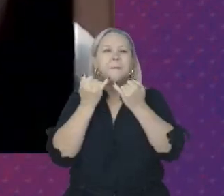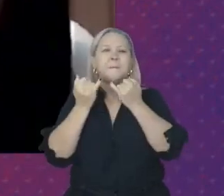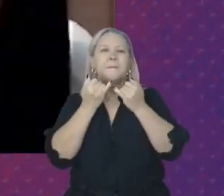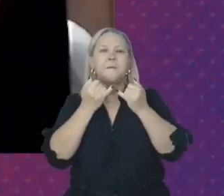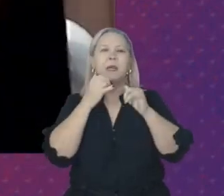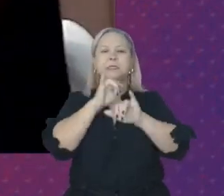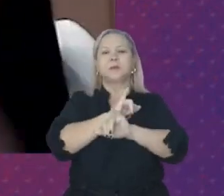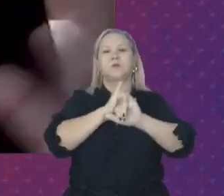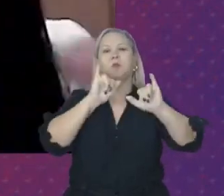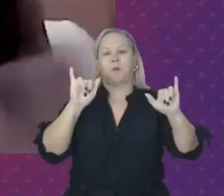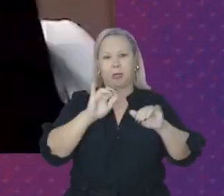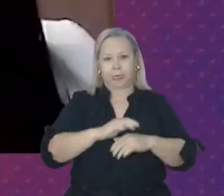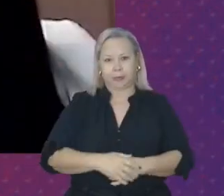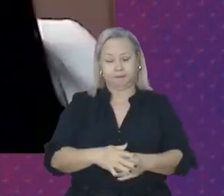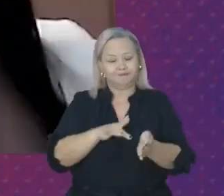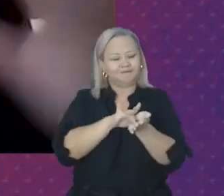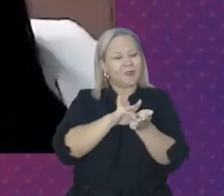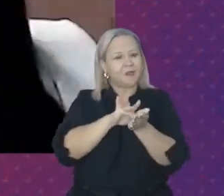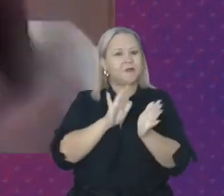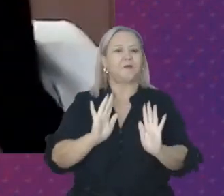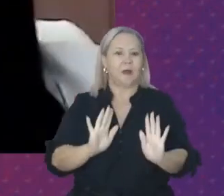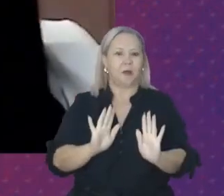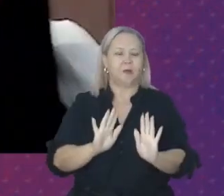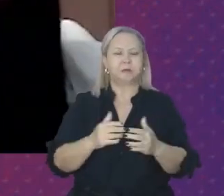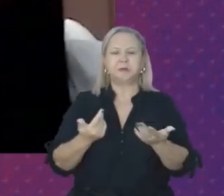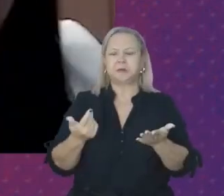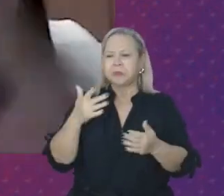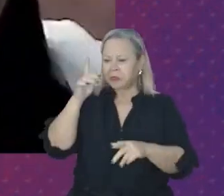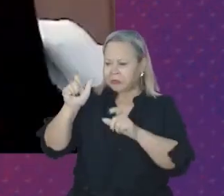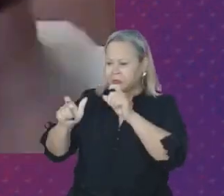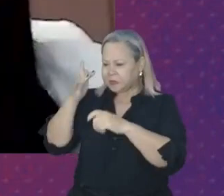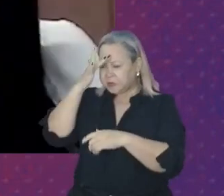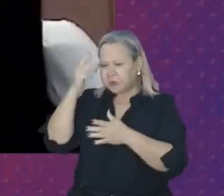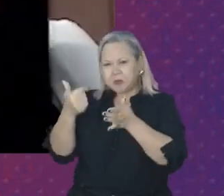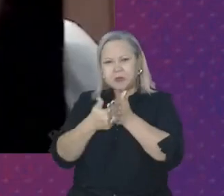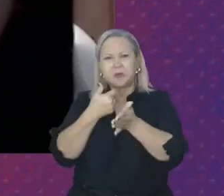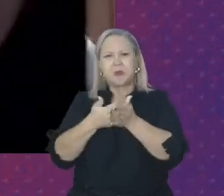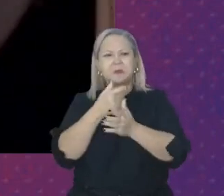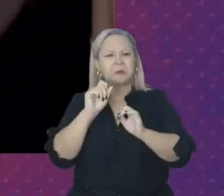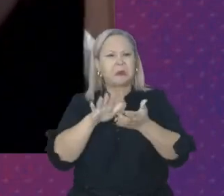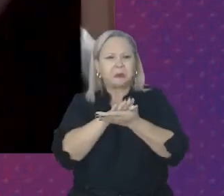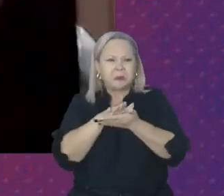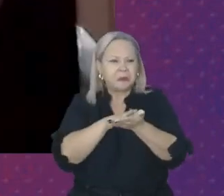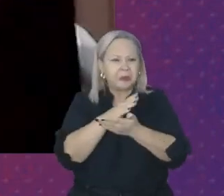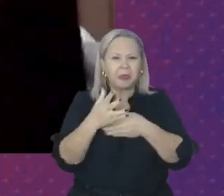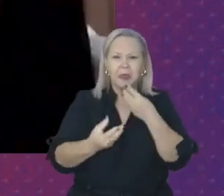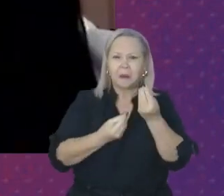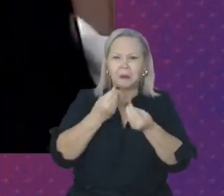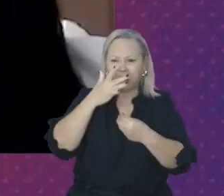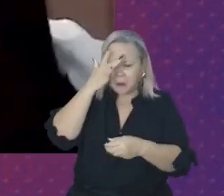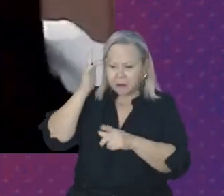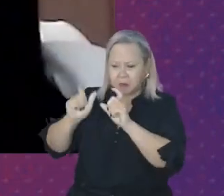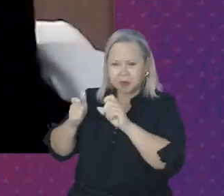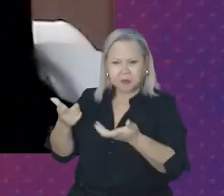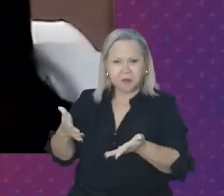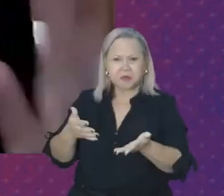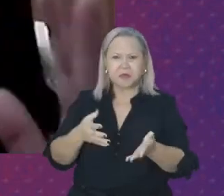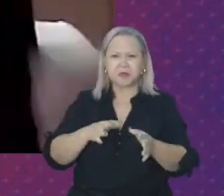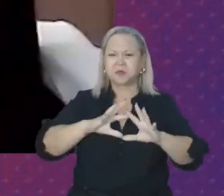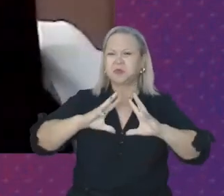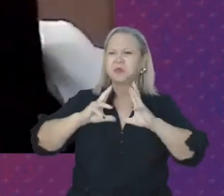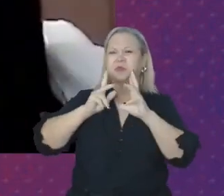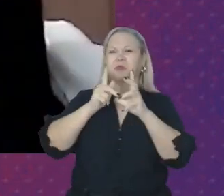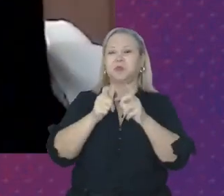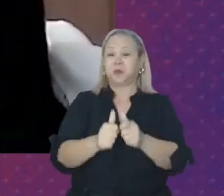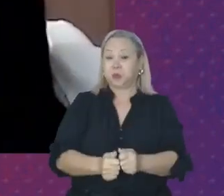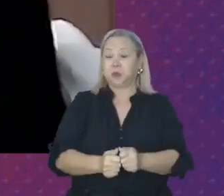coisa falsa, e as pessoas podem até se perguntar, meu Deus, mas do nada, né, essa pessoa apareceu com tudo isso, então